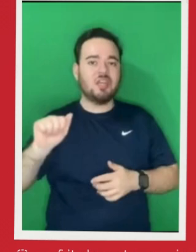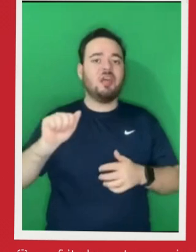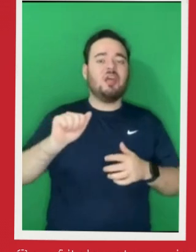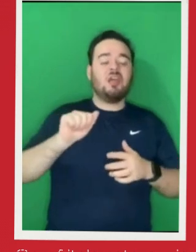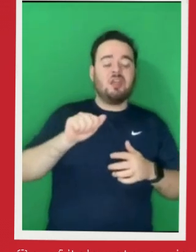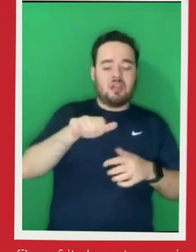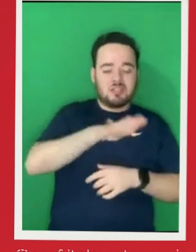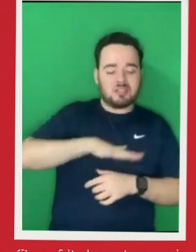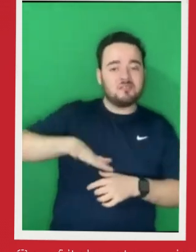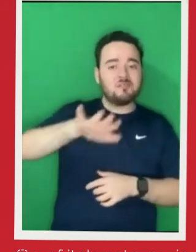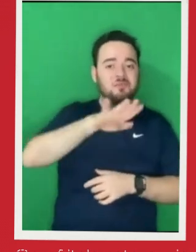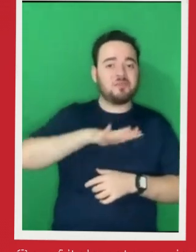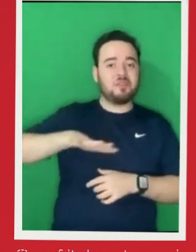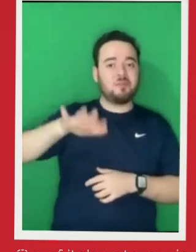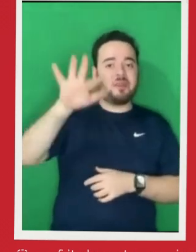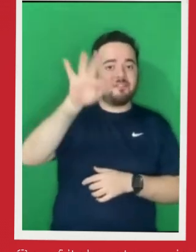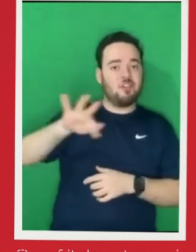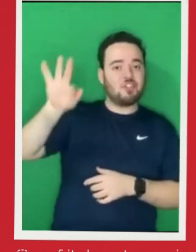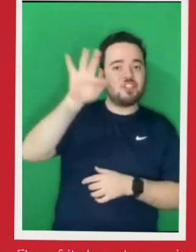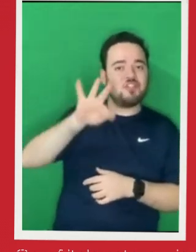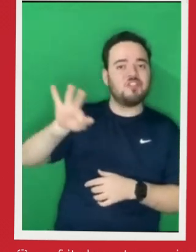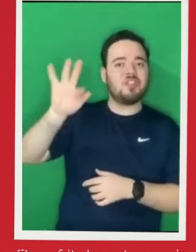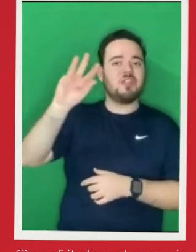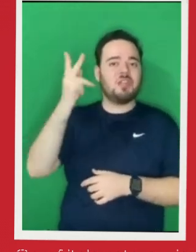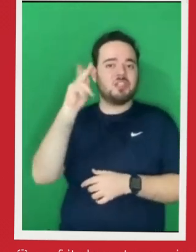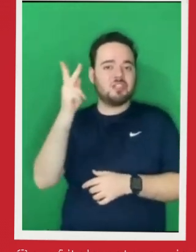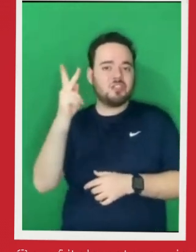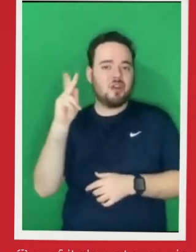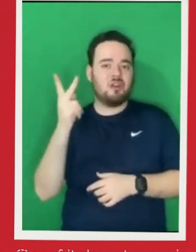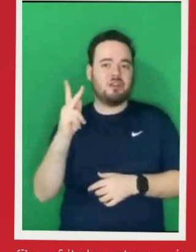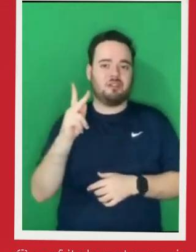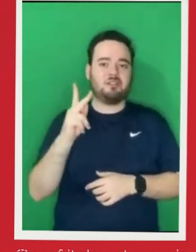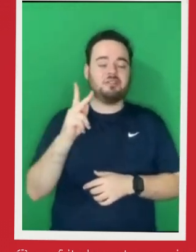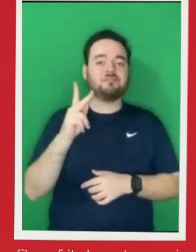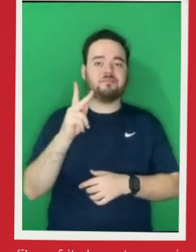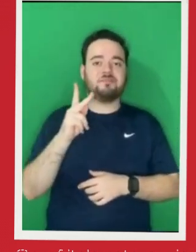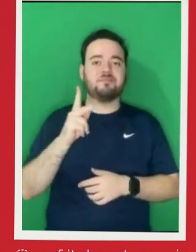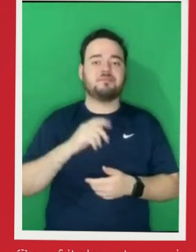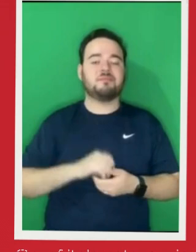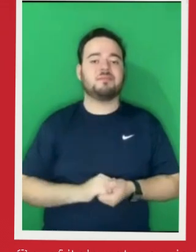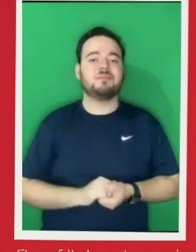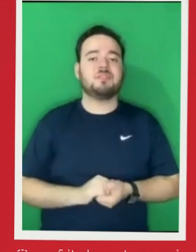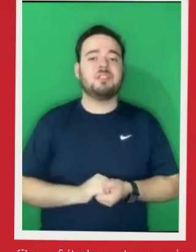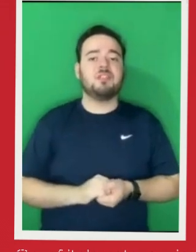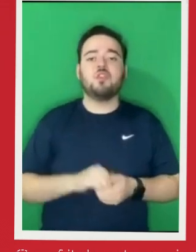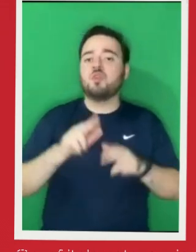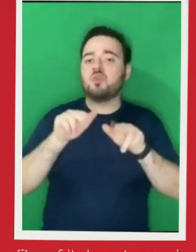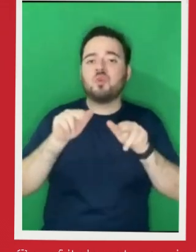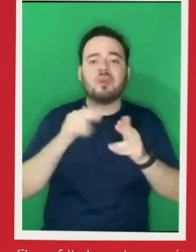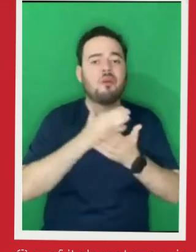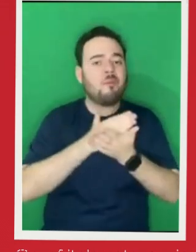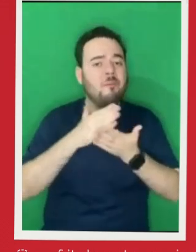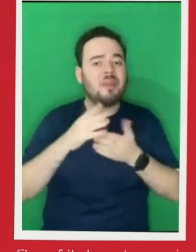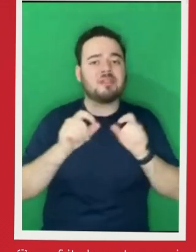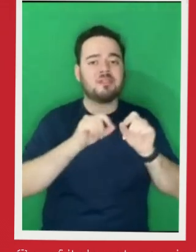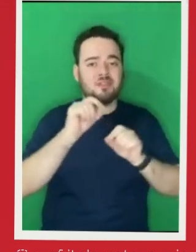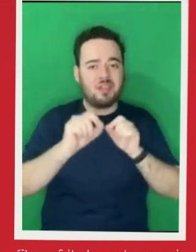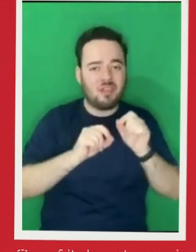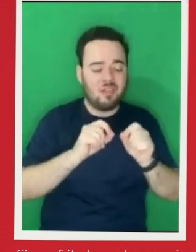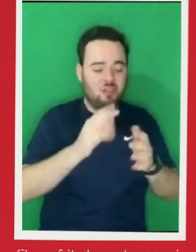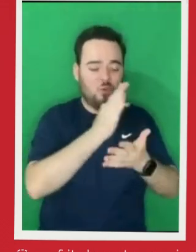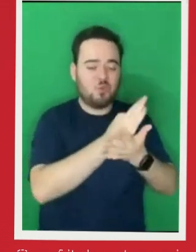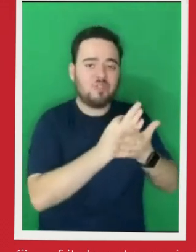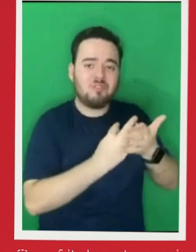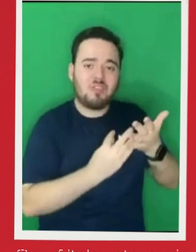para os linguistas, para os filósofos. Então, tentem não cair na armadilha da dificuldade